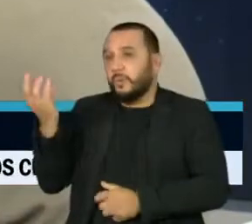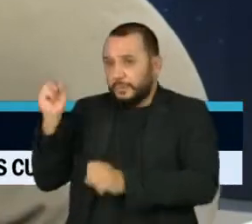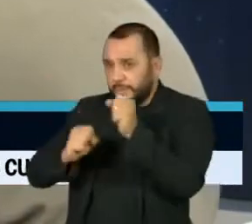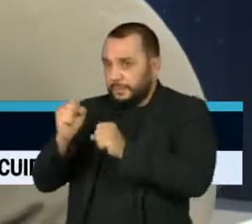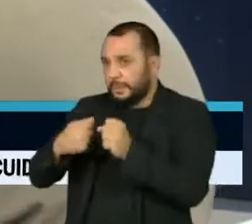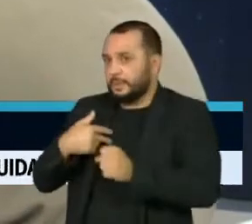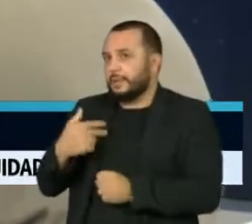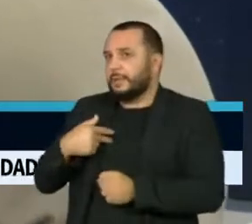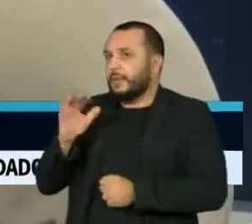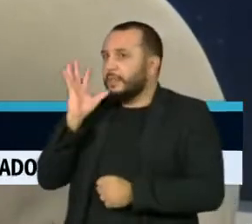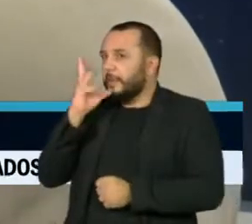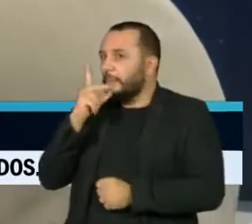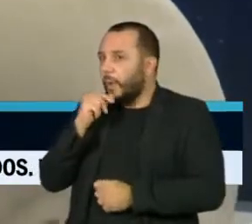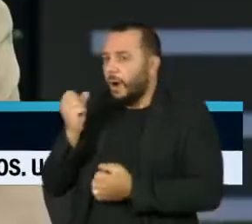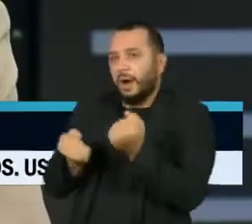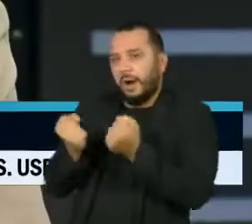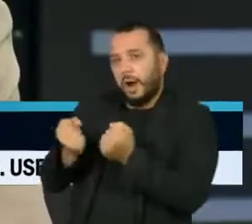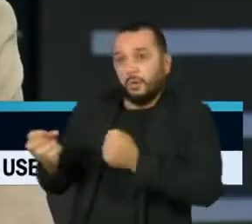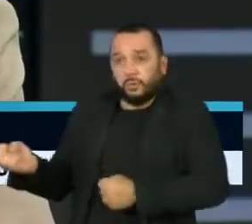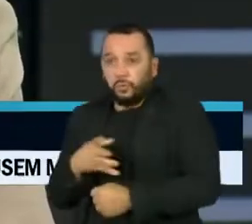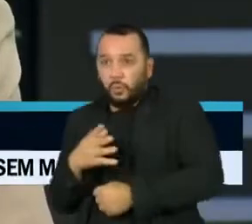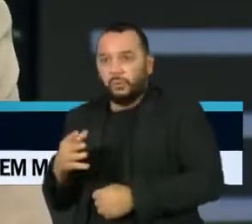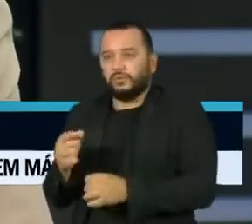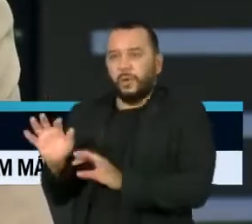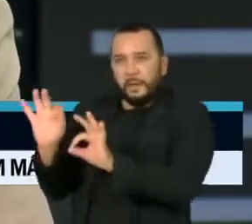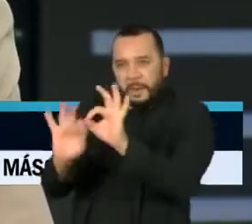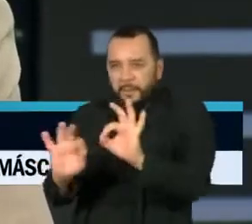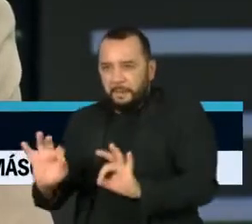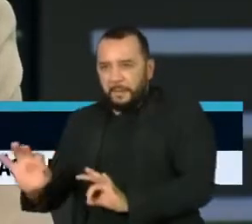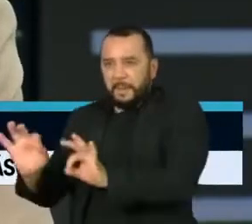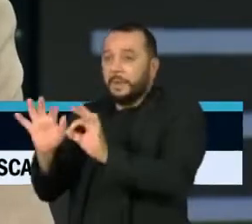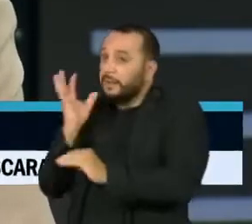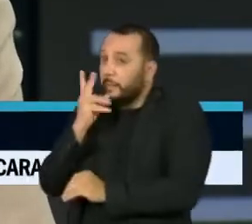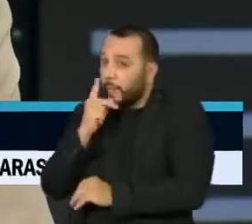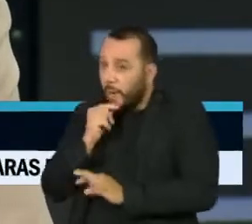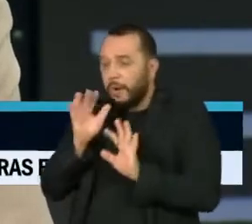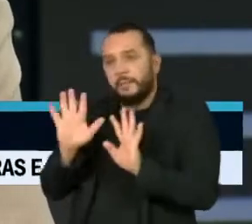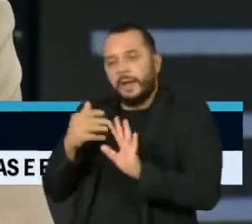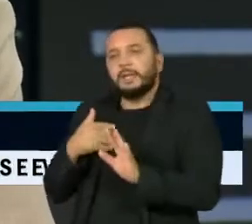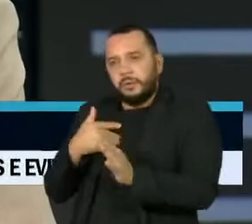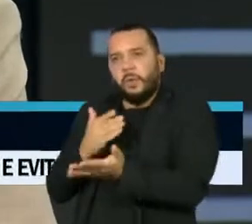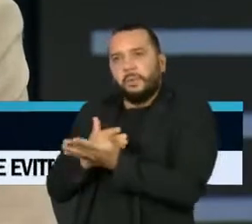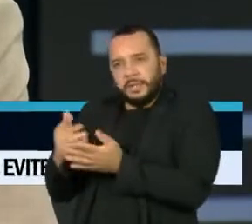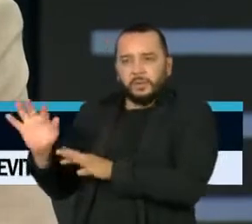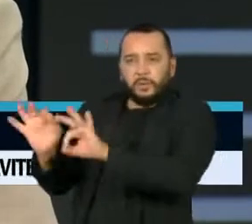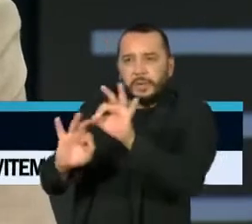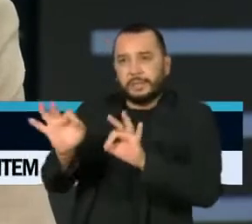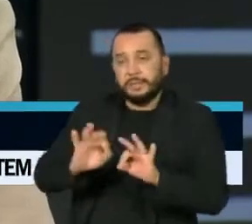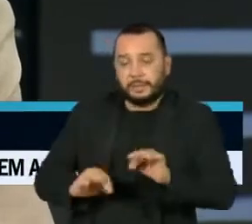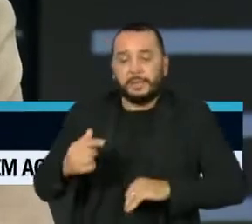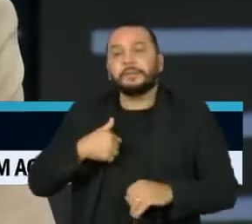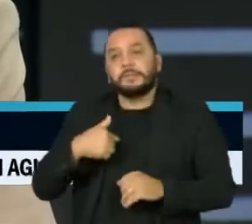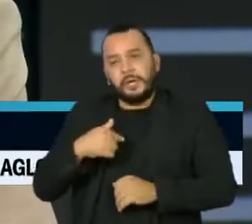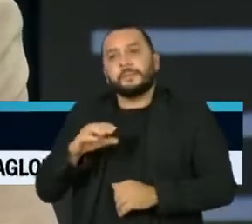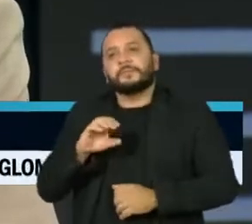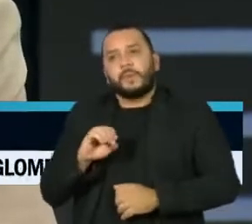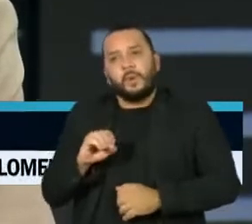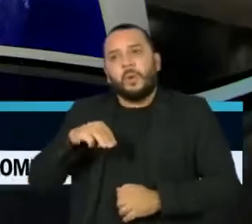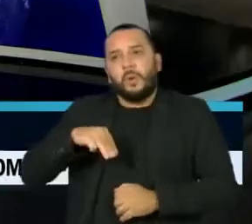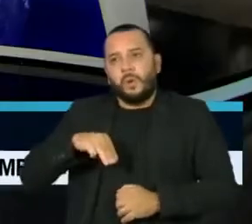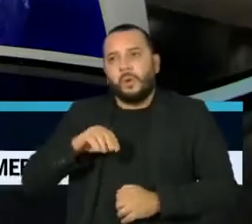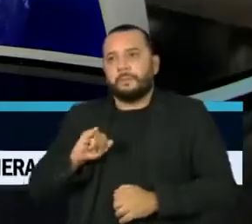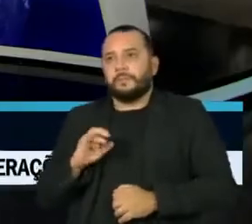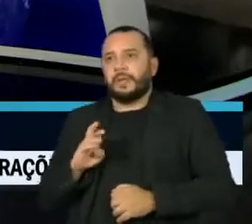novos demora mais do que o normal é o começou a reorganização a homem e com o irmãozinho aqui ela é forte mas